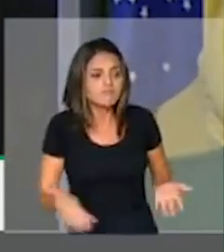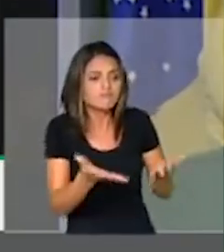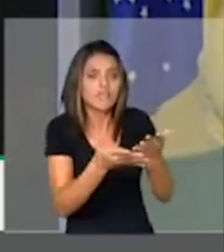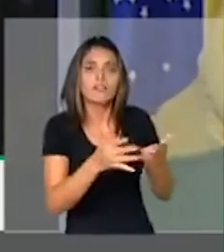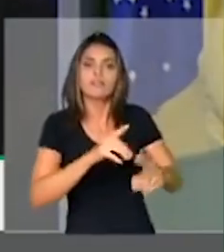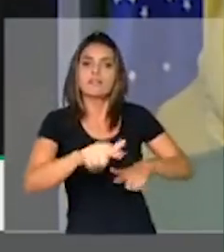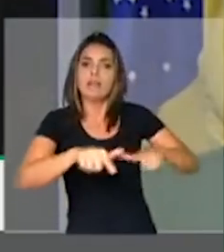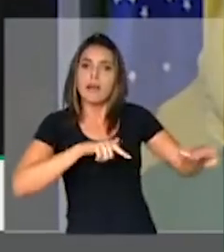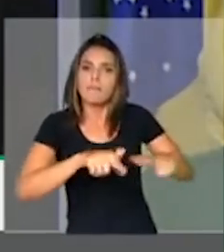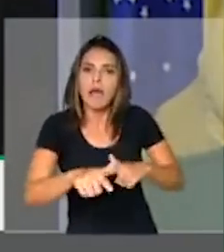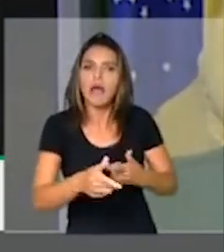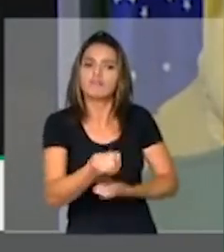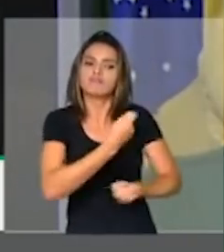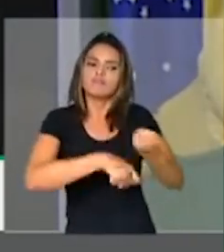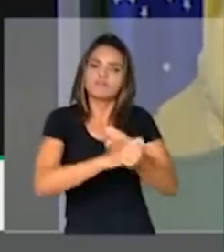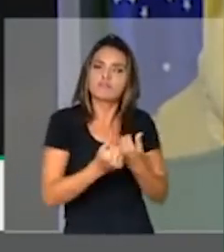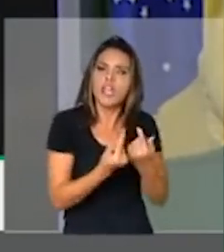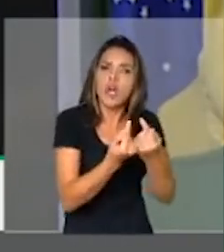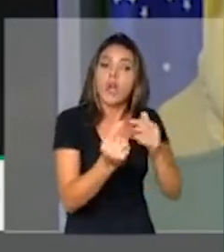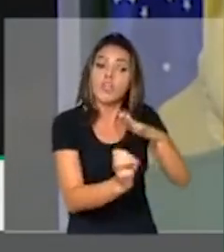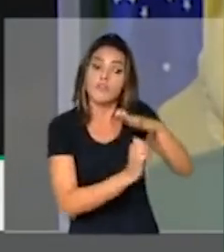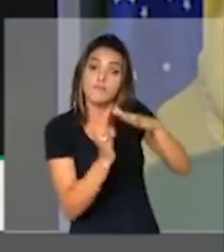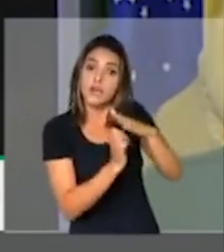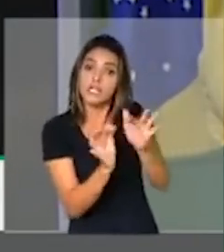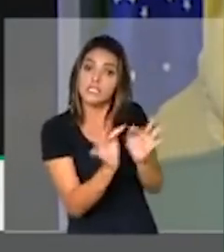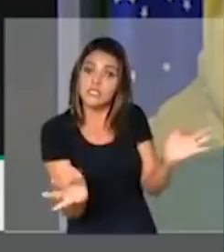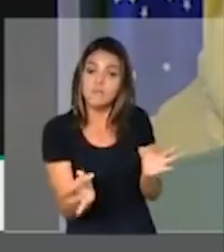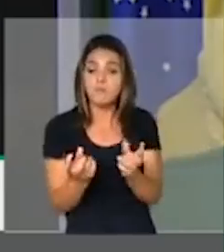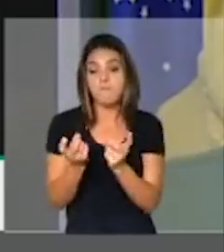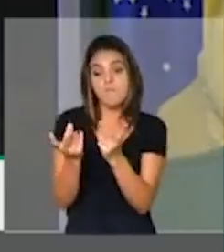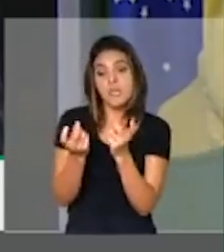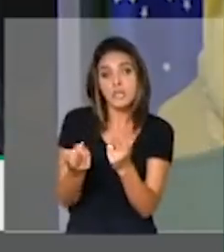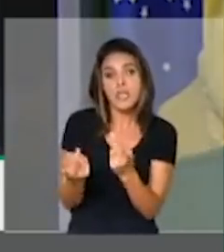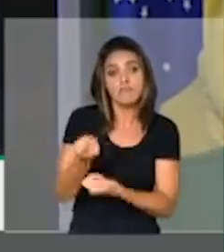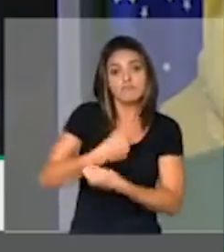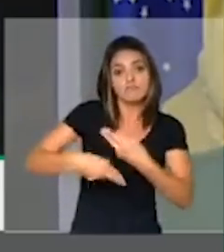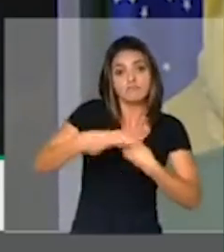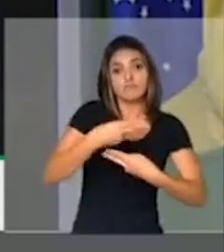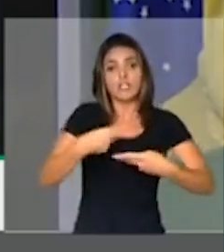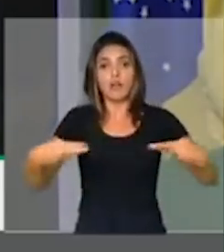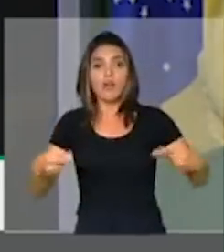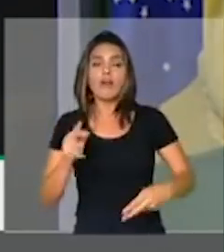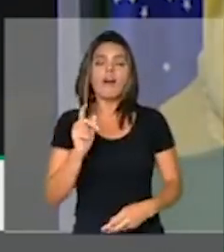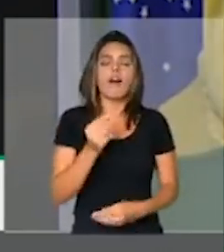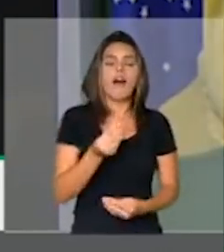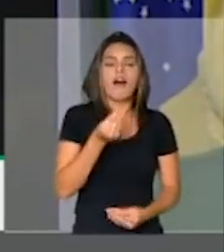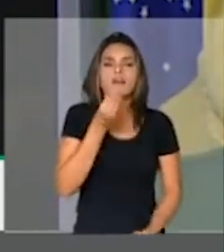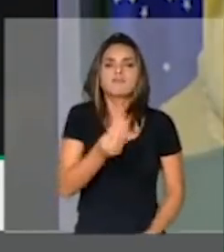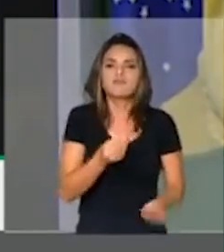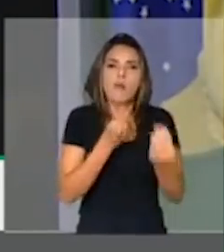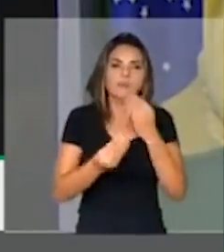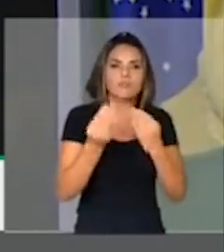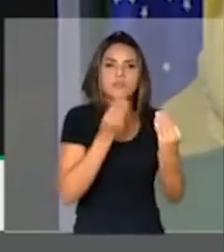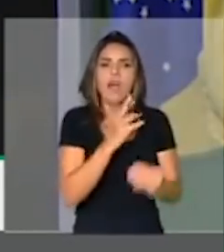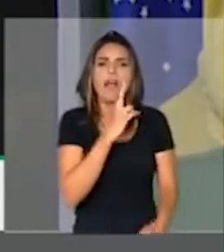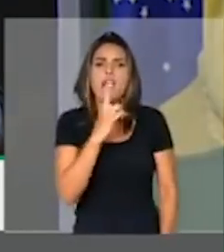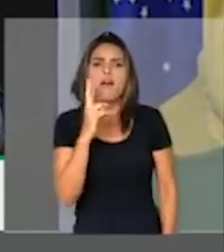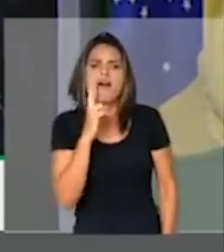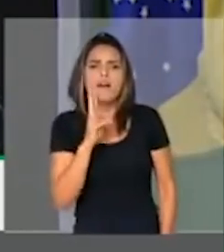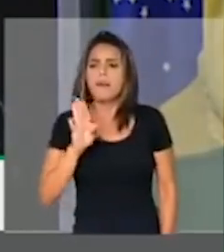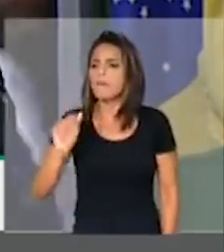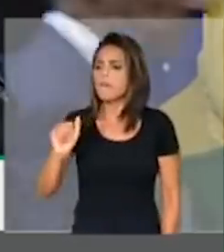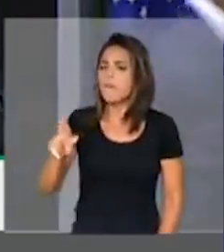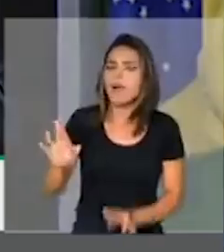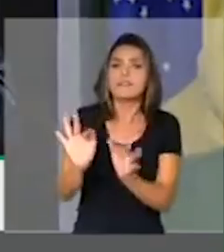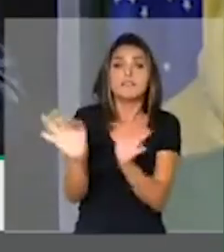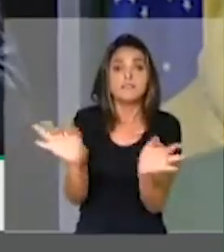o início de um pequeno negócio, para o início do começo de uma mercearia, de um pequeno restaurante, de um pequeno bar, que hoje não podem porque não têm